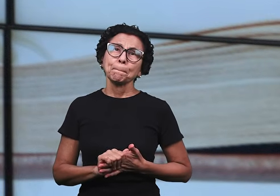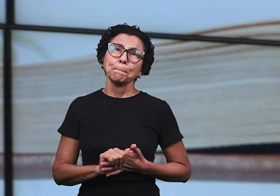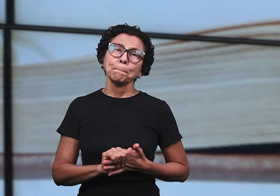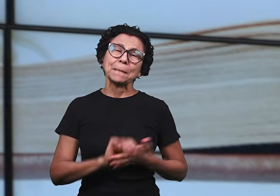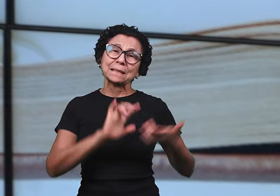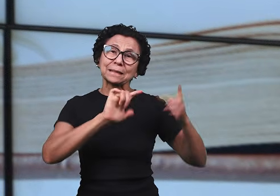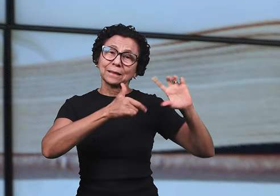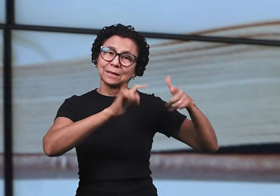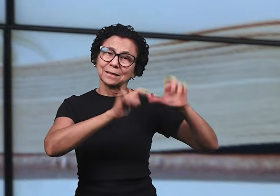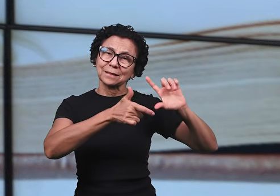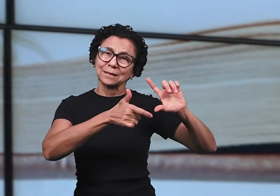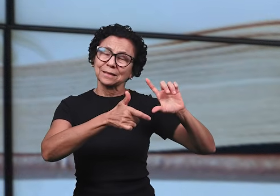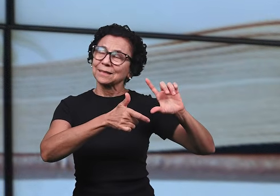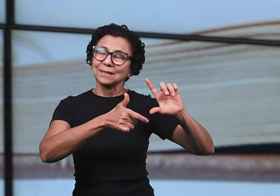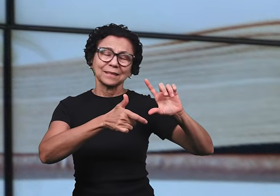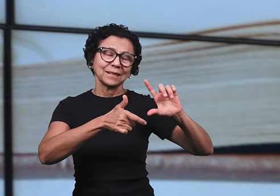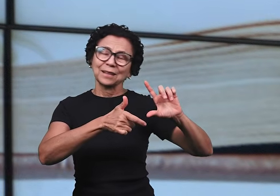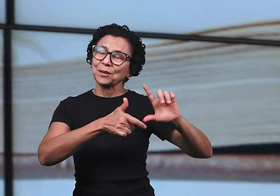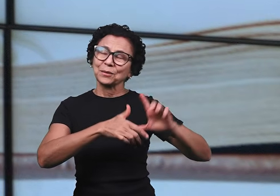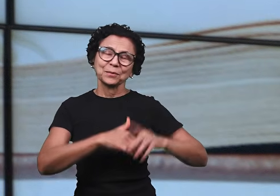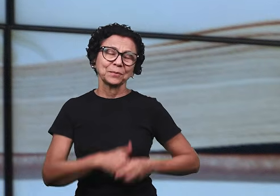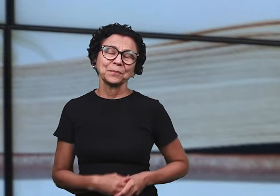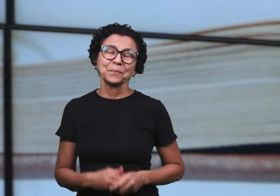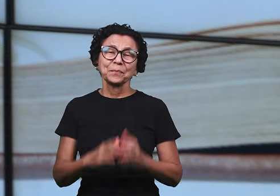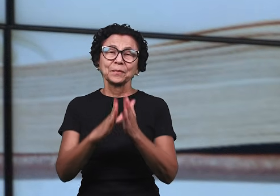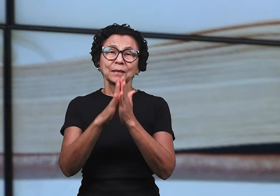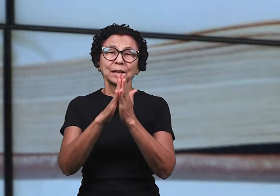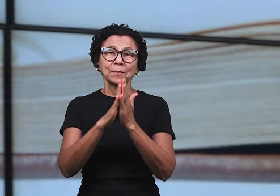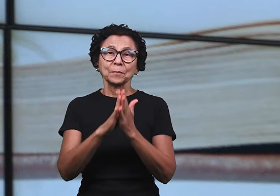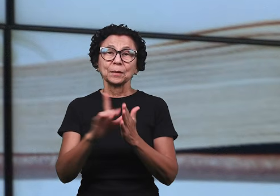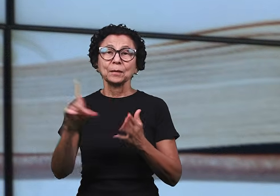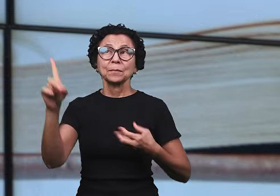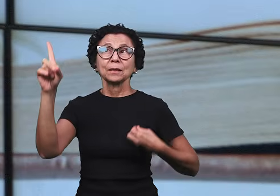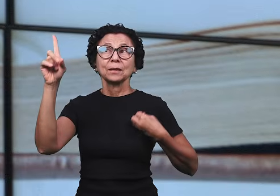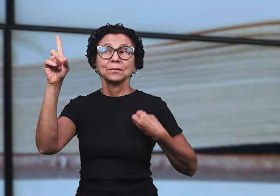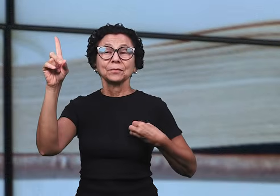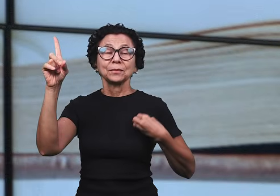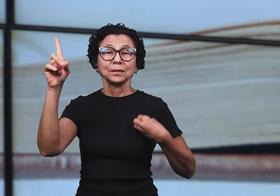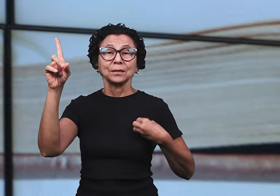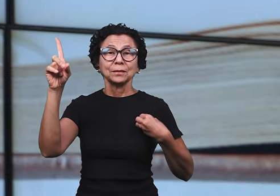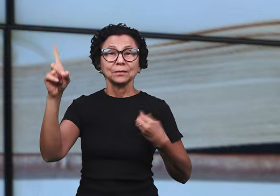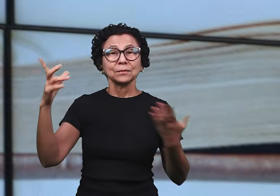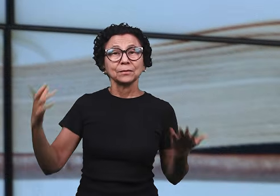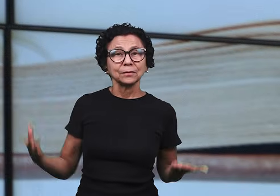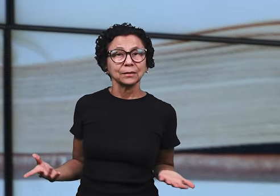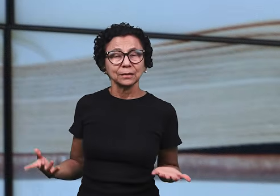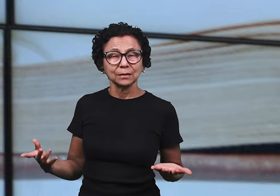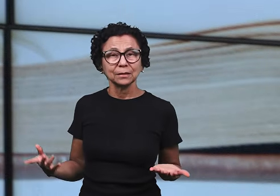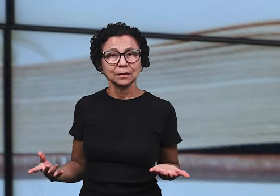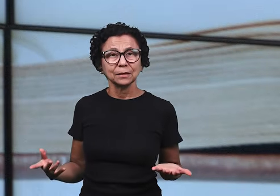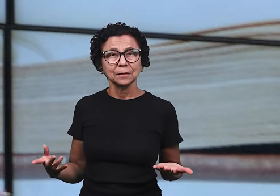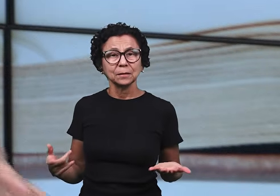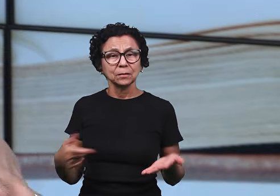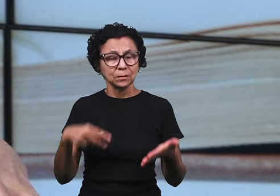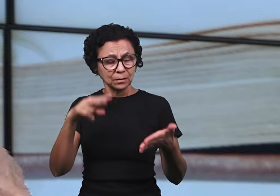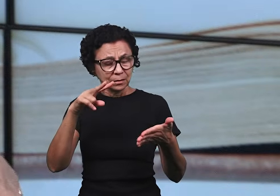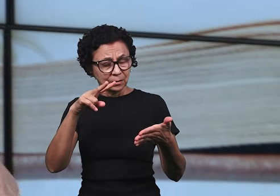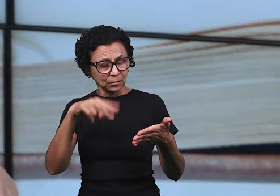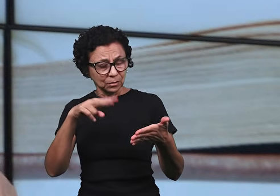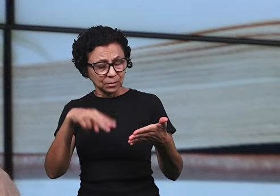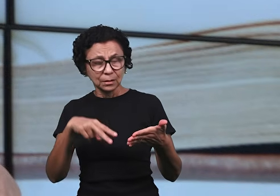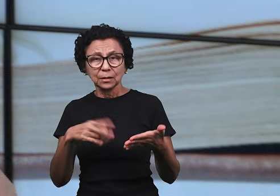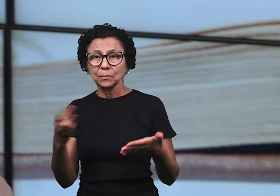uma formalidade? Não. A palavra do Senhor ela é viva. Então, quando nós oramos e lemos a palavra do Senhor,